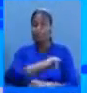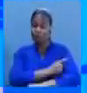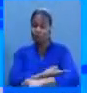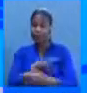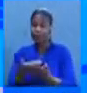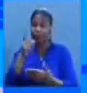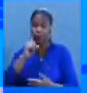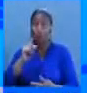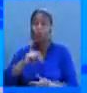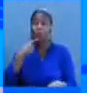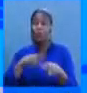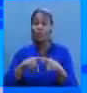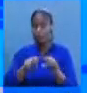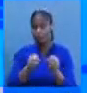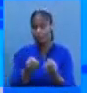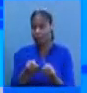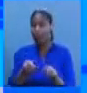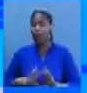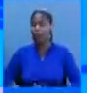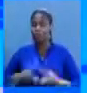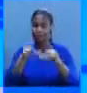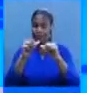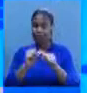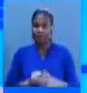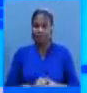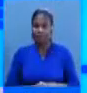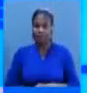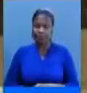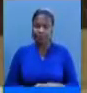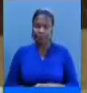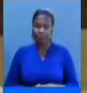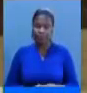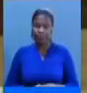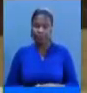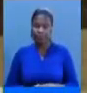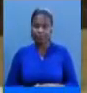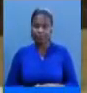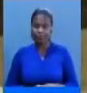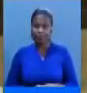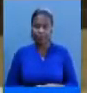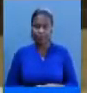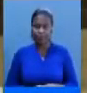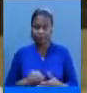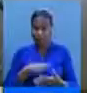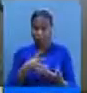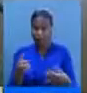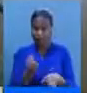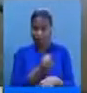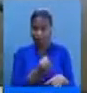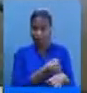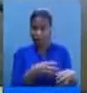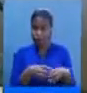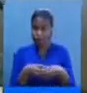da mulher e políticas sociais de desenvolvimento. O Plano de Trabalho Conjunto,